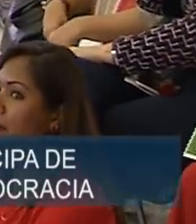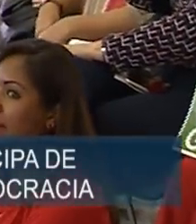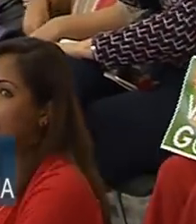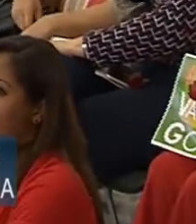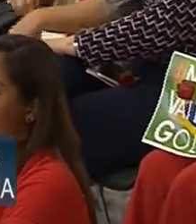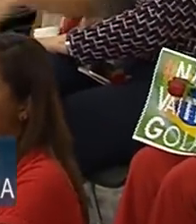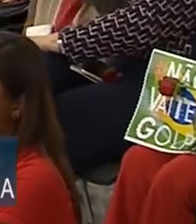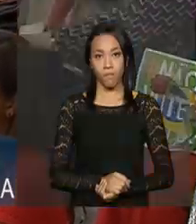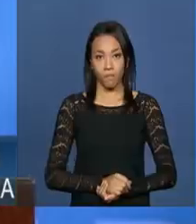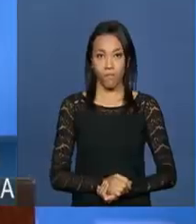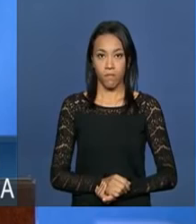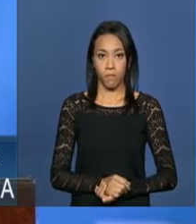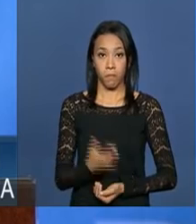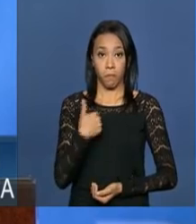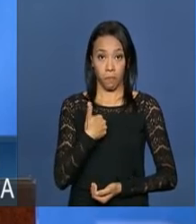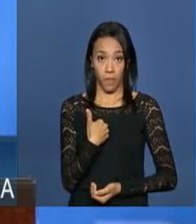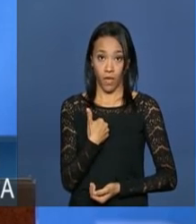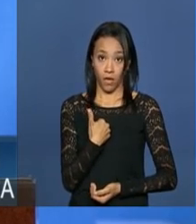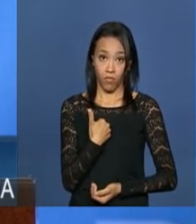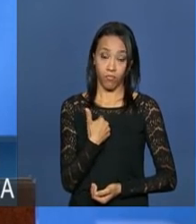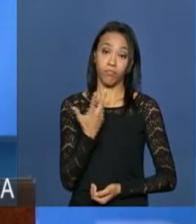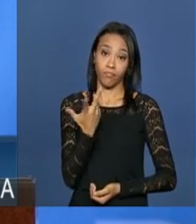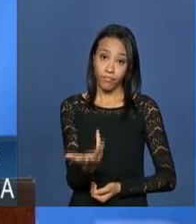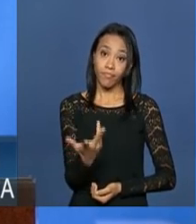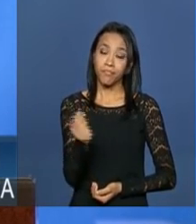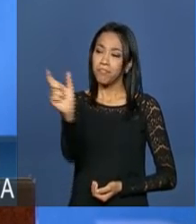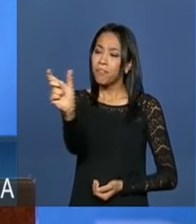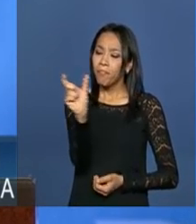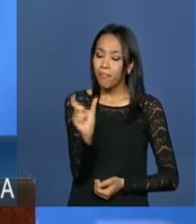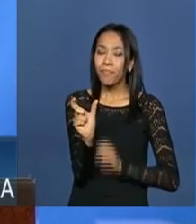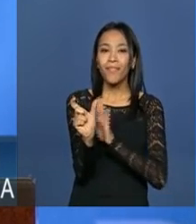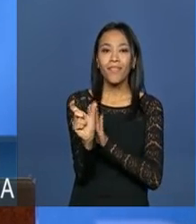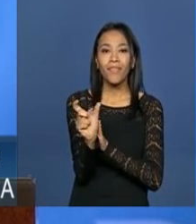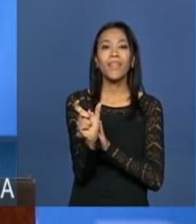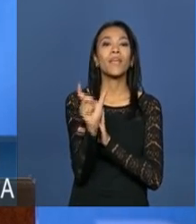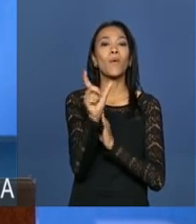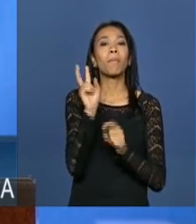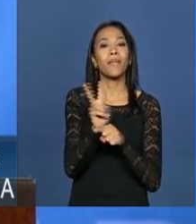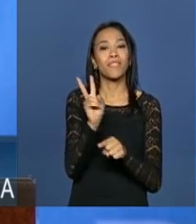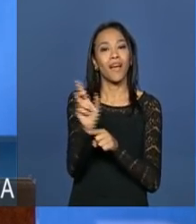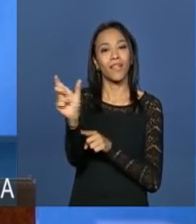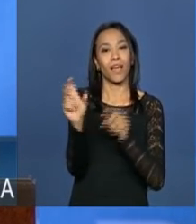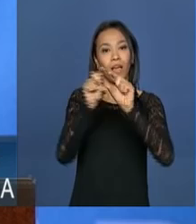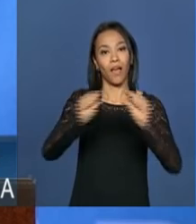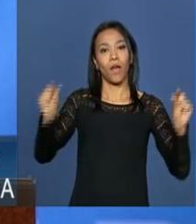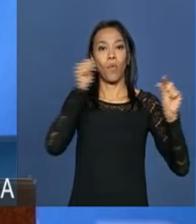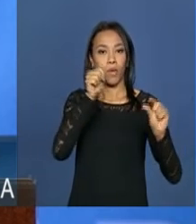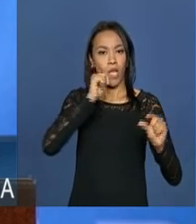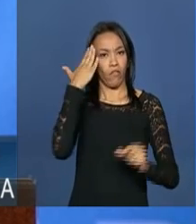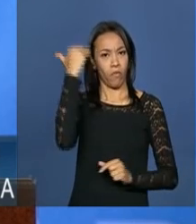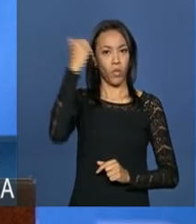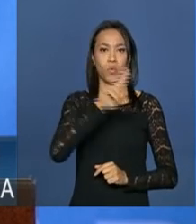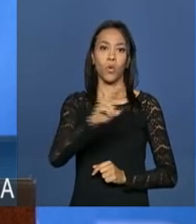Tomo emprestadas, tomo emprestadas as palavras da Cora Coralina. Agora a Colanina